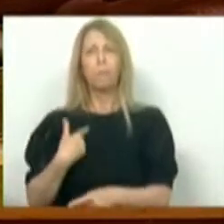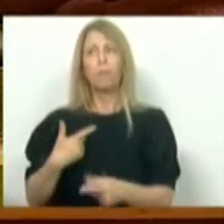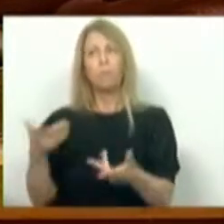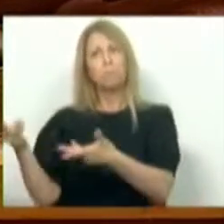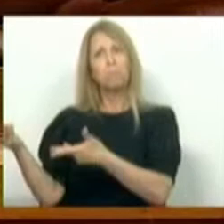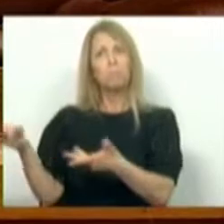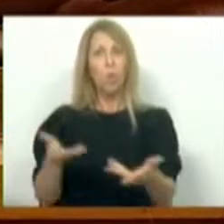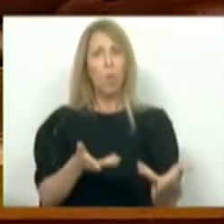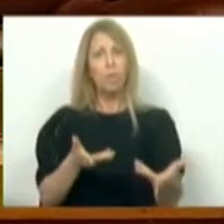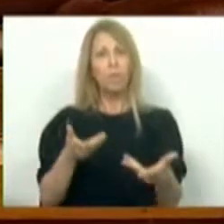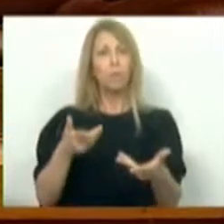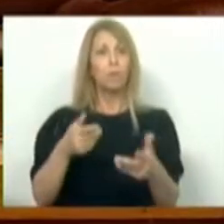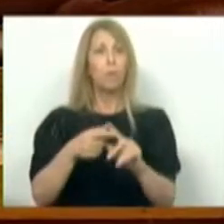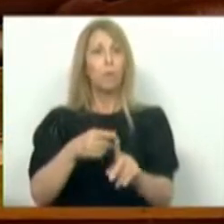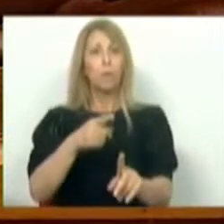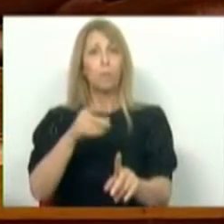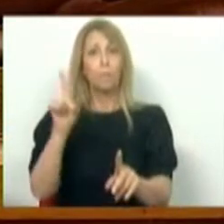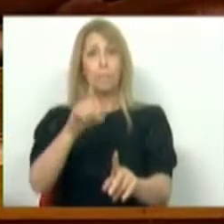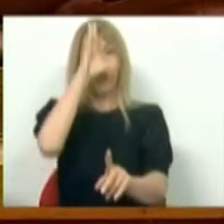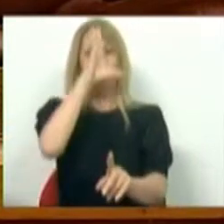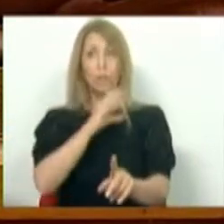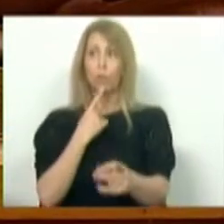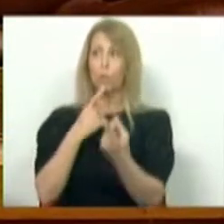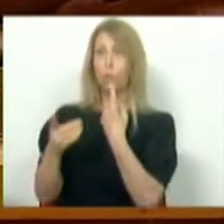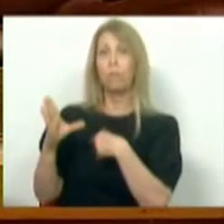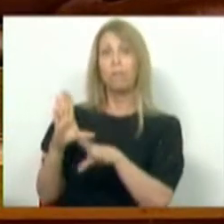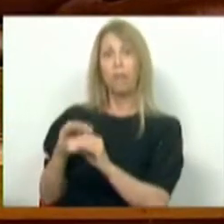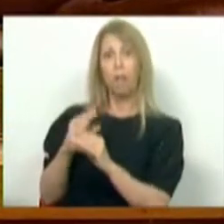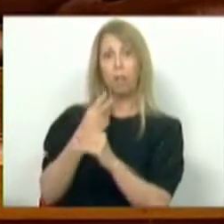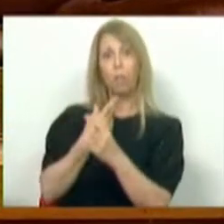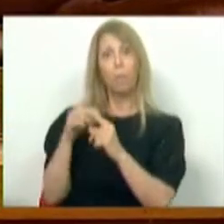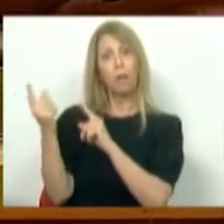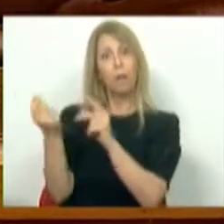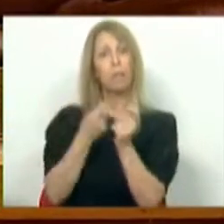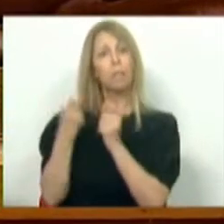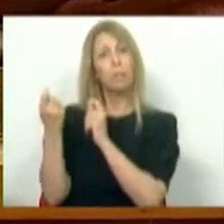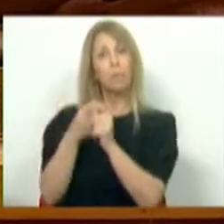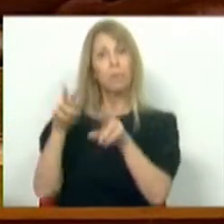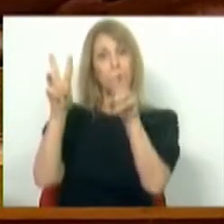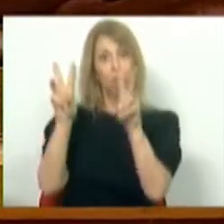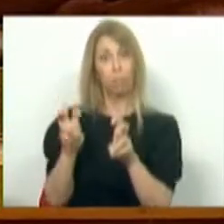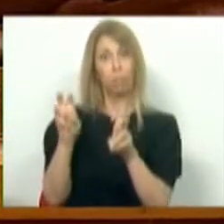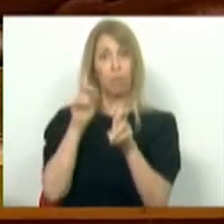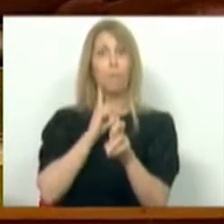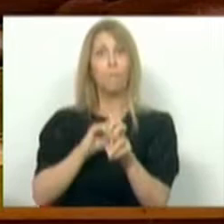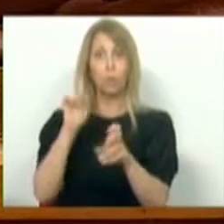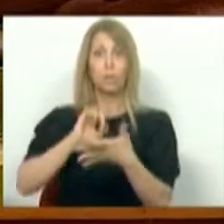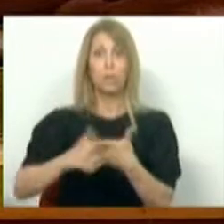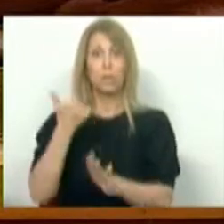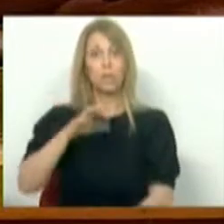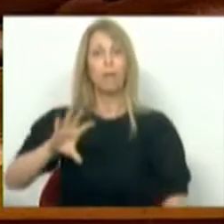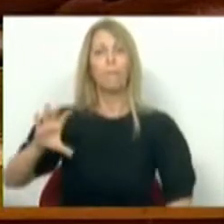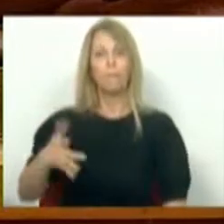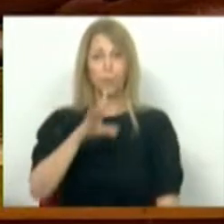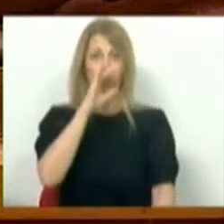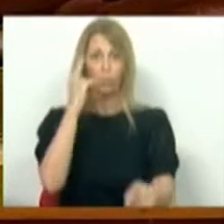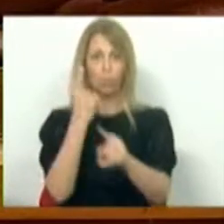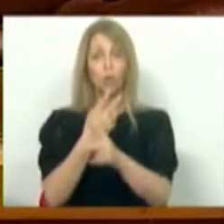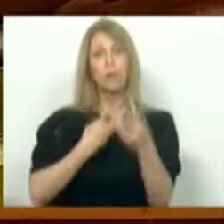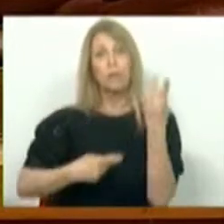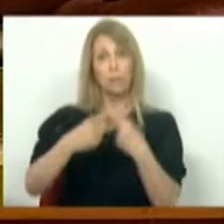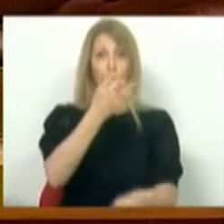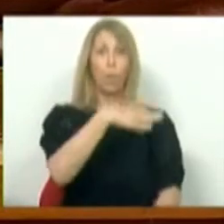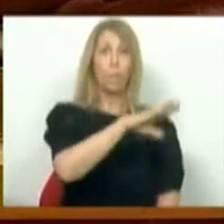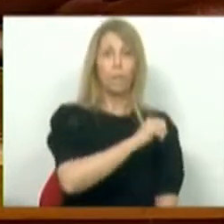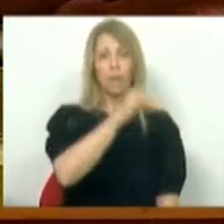diálogo em busca de soluções para temas estruturantes para o país. Ao mesmo tempo que critica o PS e o Governo por aquilo